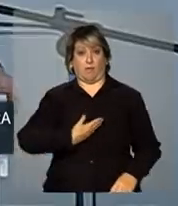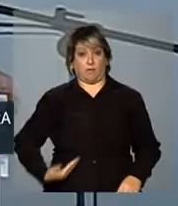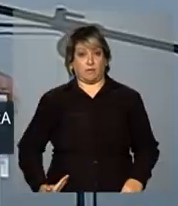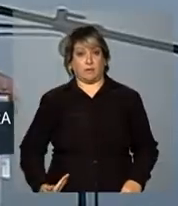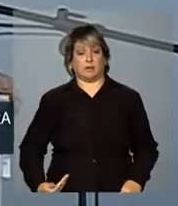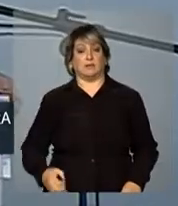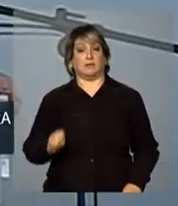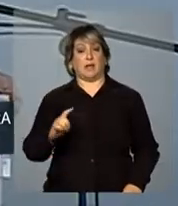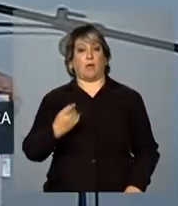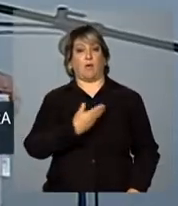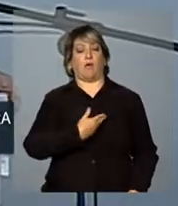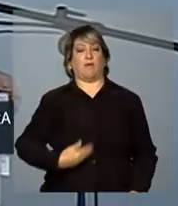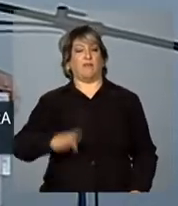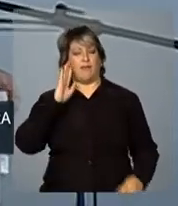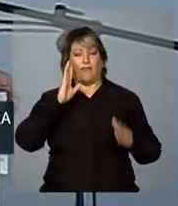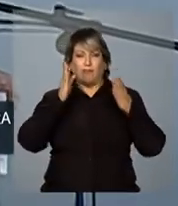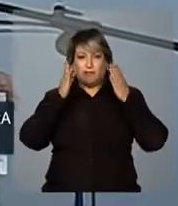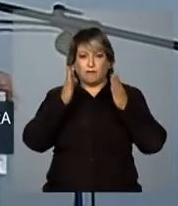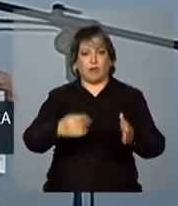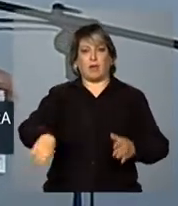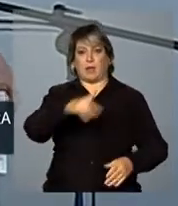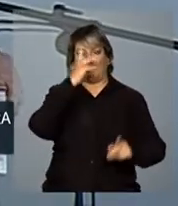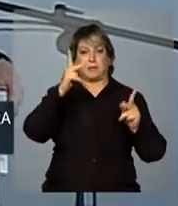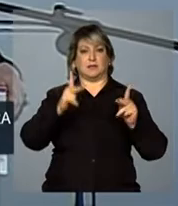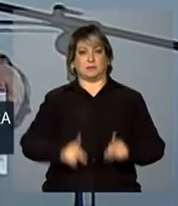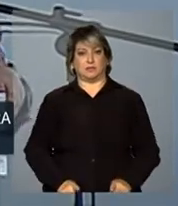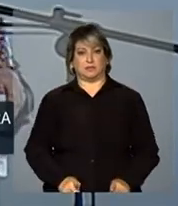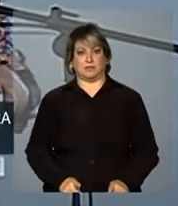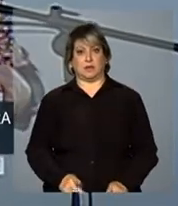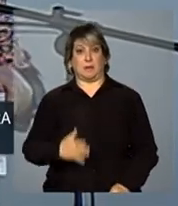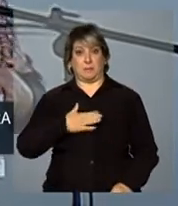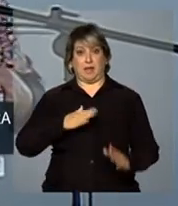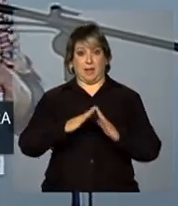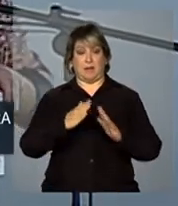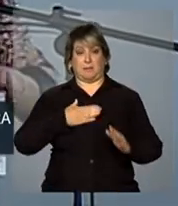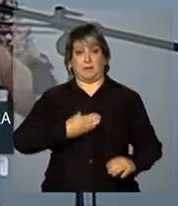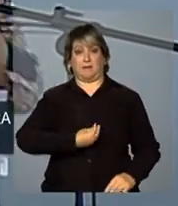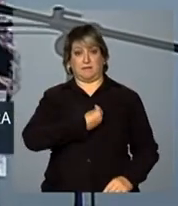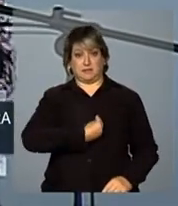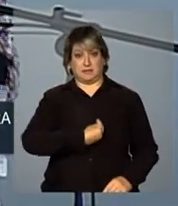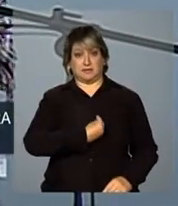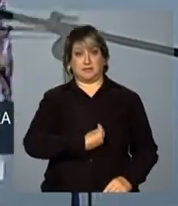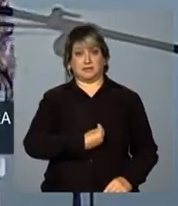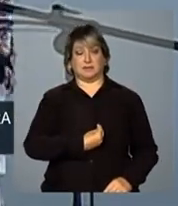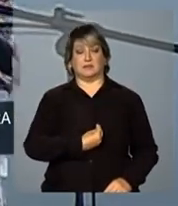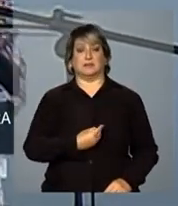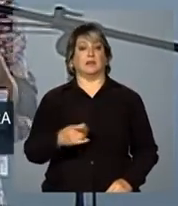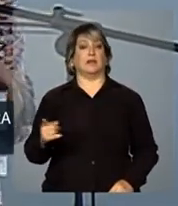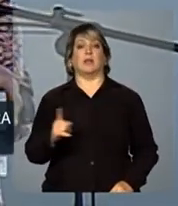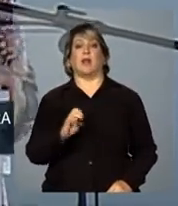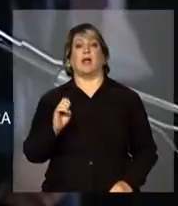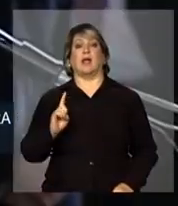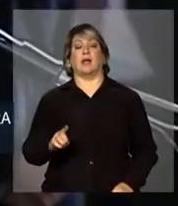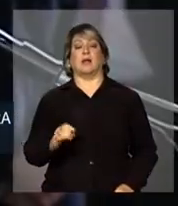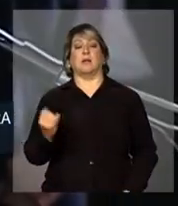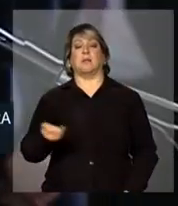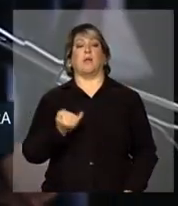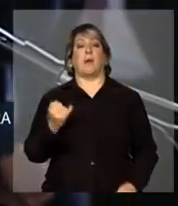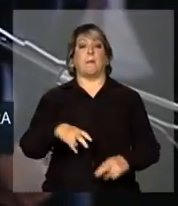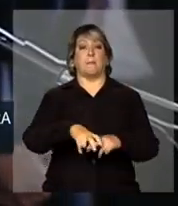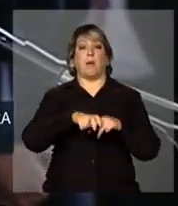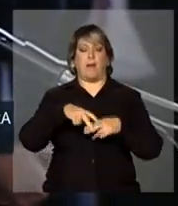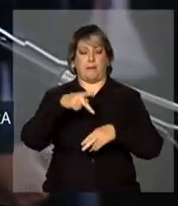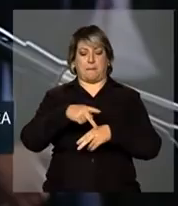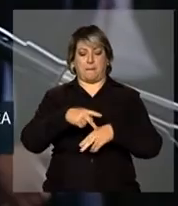governo que foca nas pessoas. O Minha Casa Minha Vida não é importante por conta das